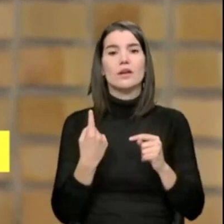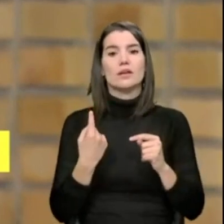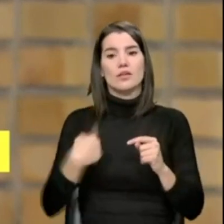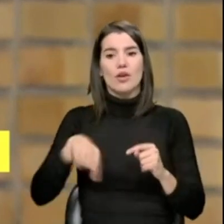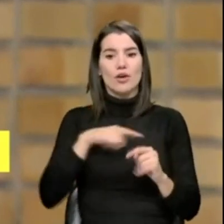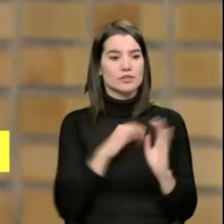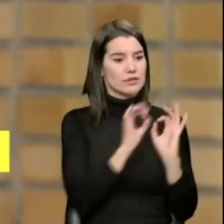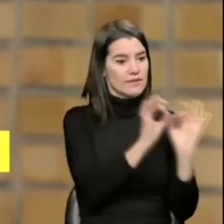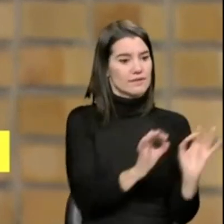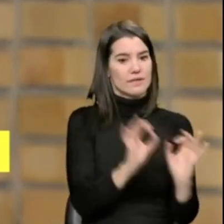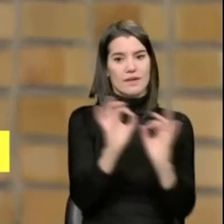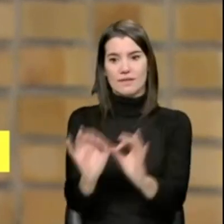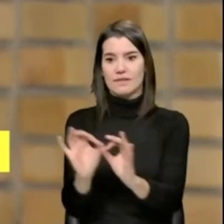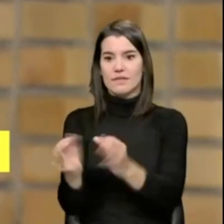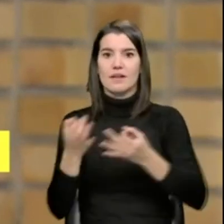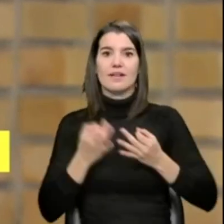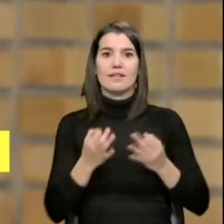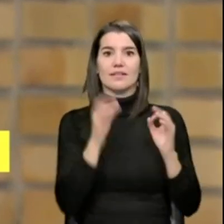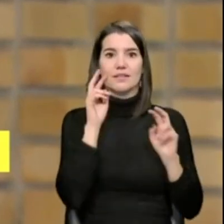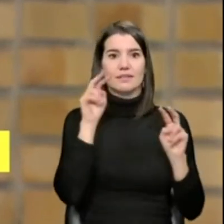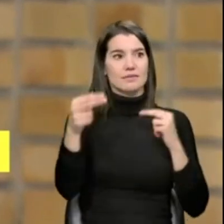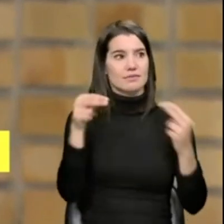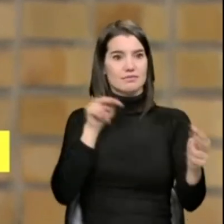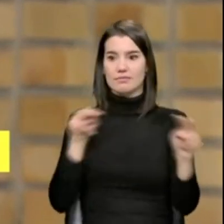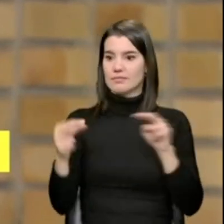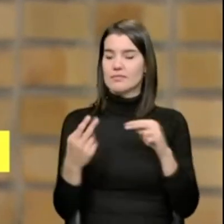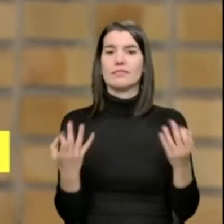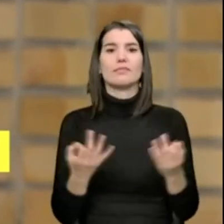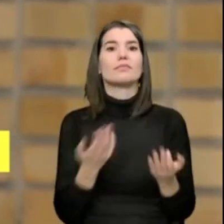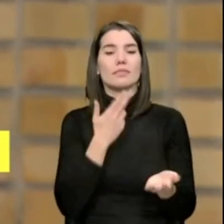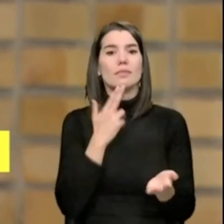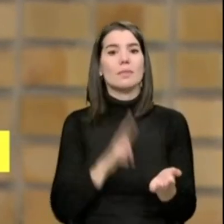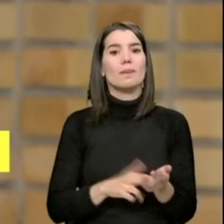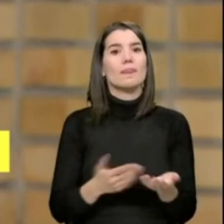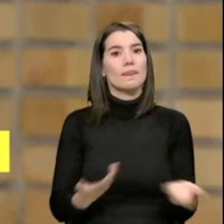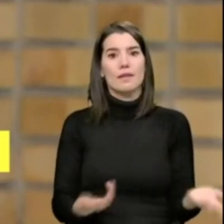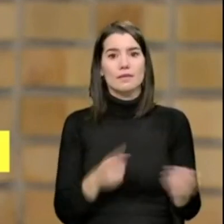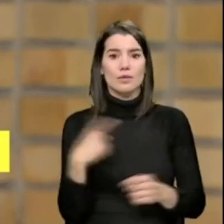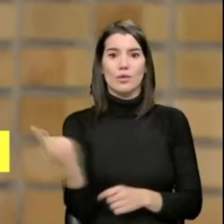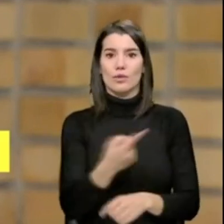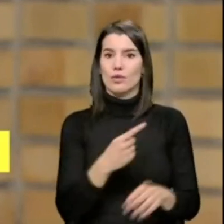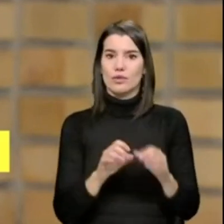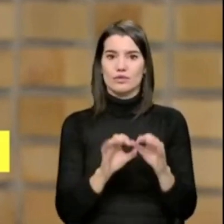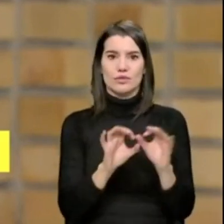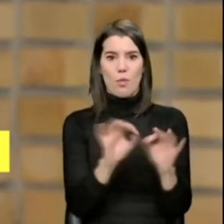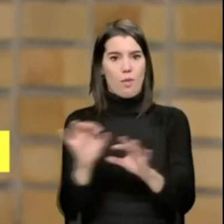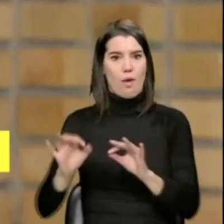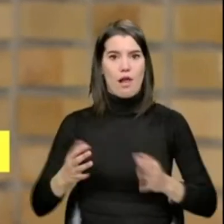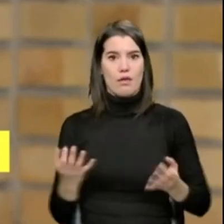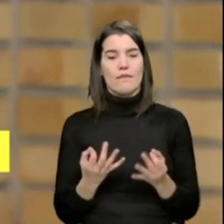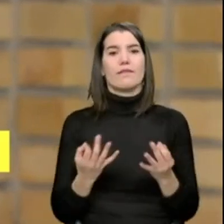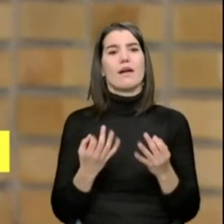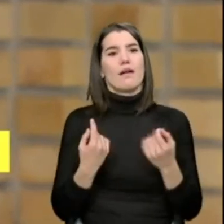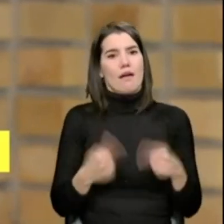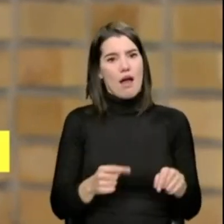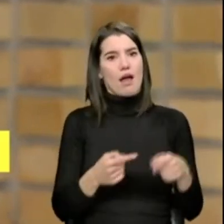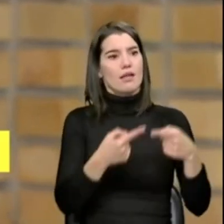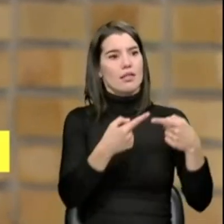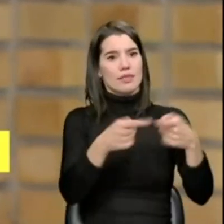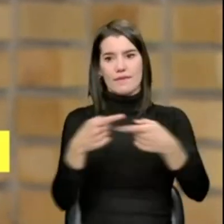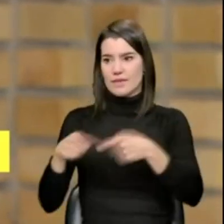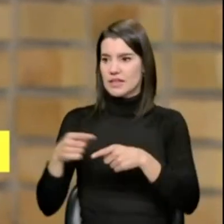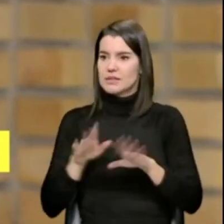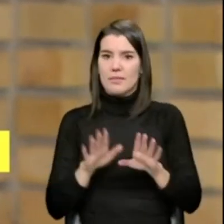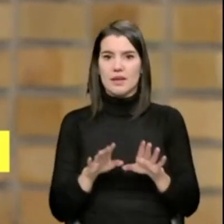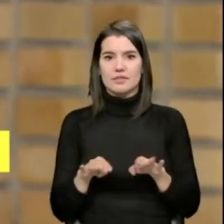uns dos outros, olhar uns para os outros e vemos que realmente, no fundo, somos todos iguais, apesar de termos as nossas diferenças